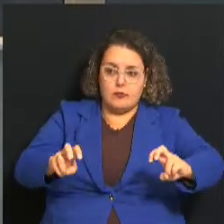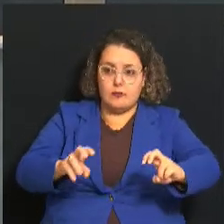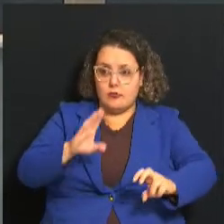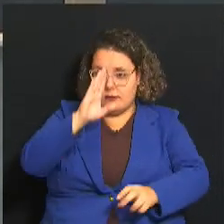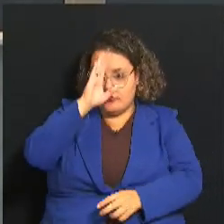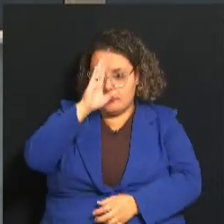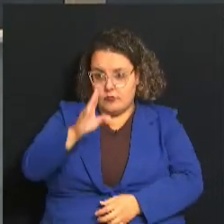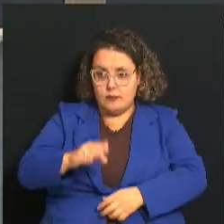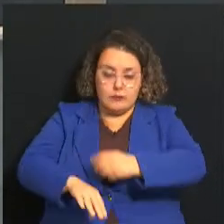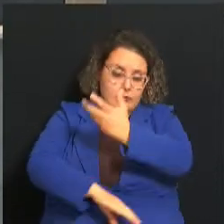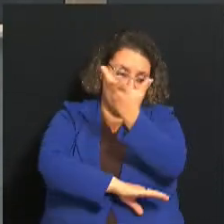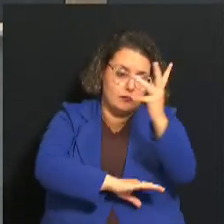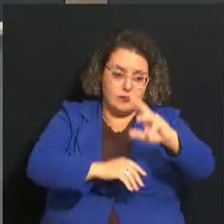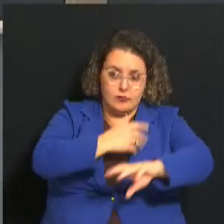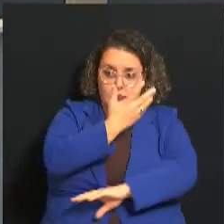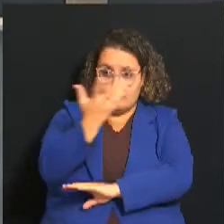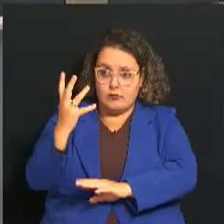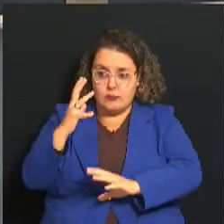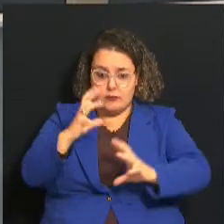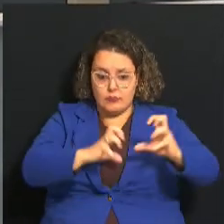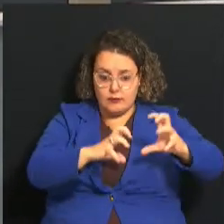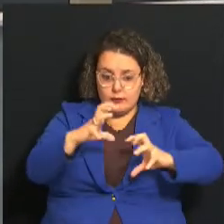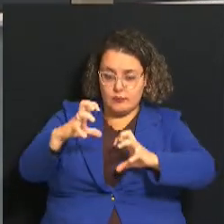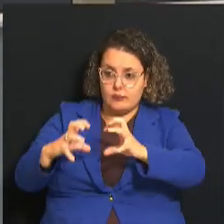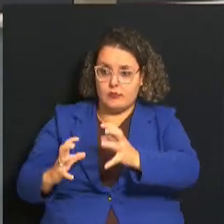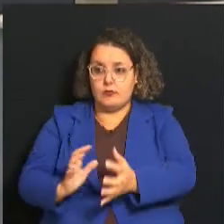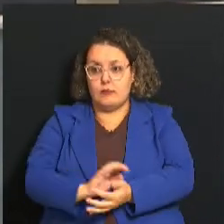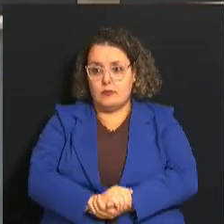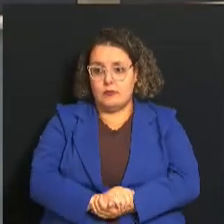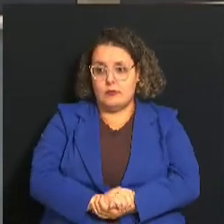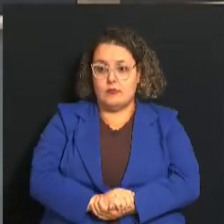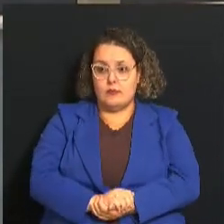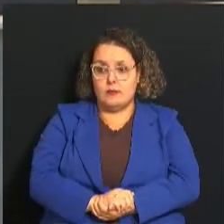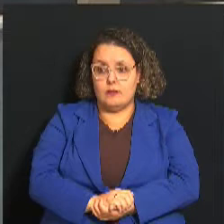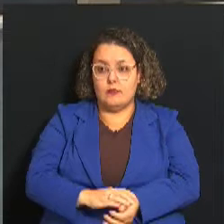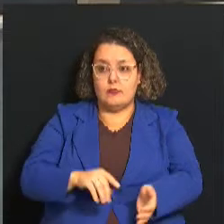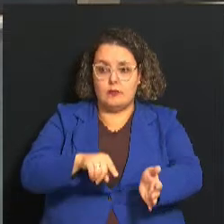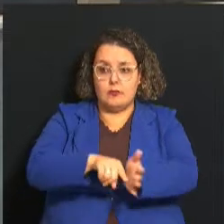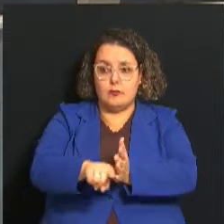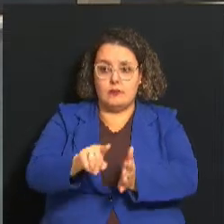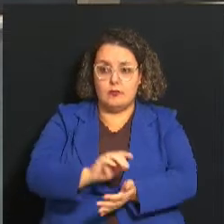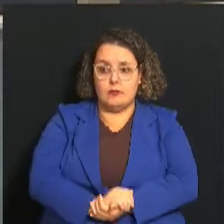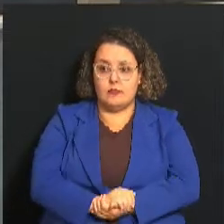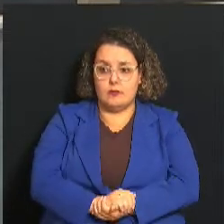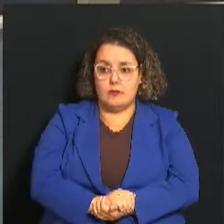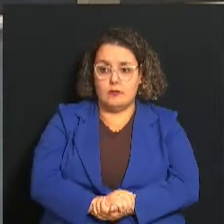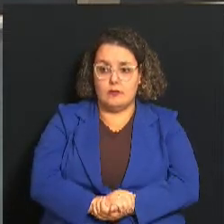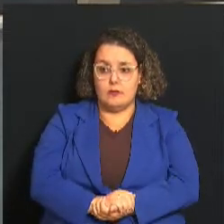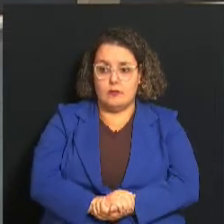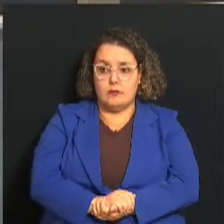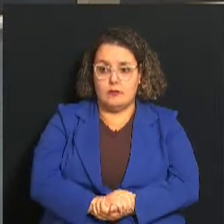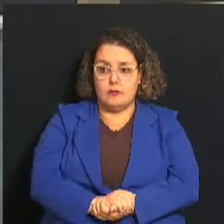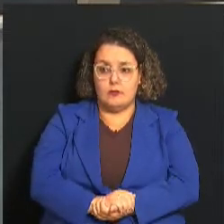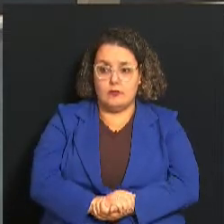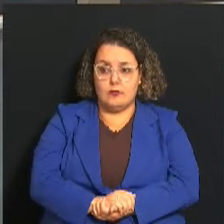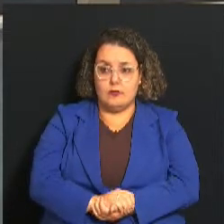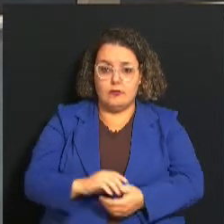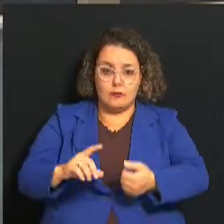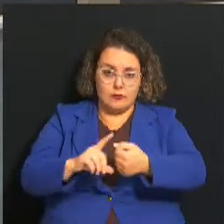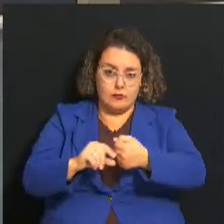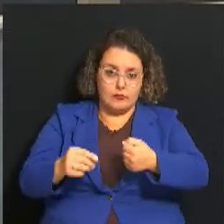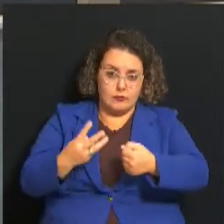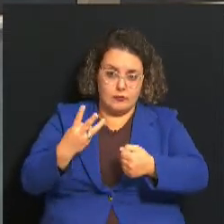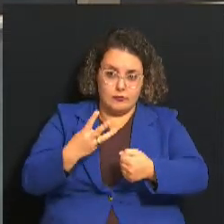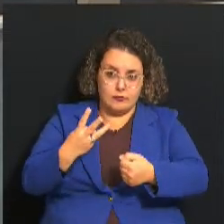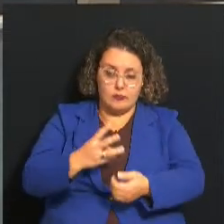das árvores. Então, a minha pergunta vai ser abordando o artigo 3º, né,